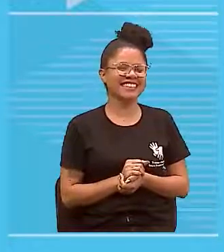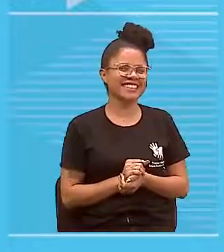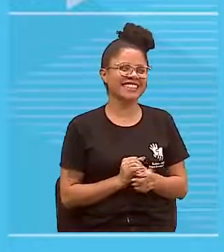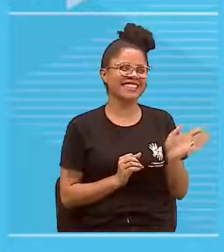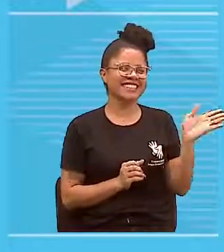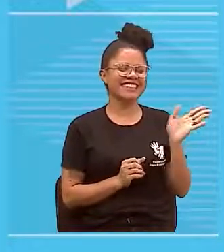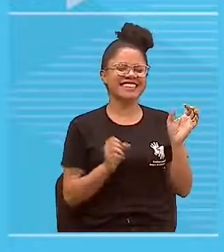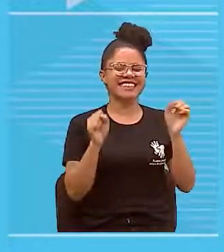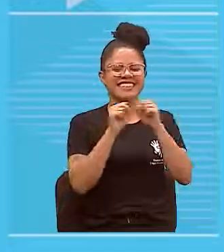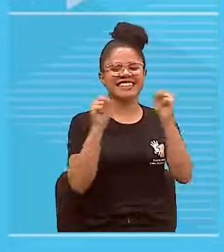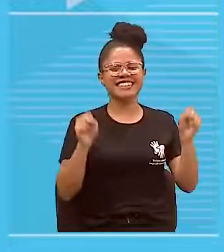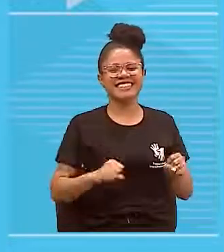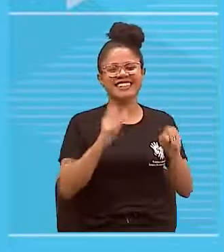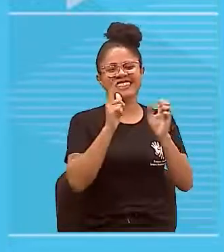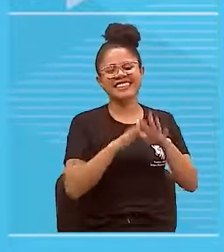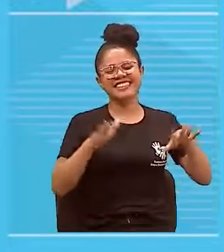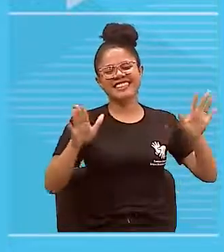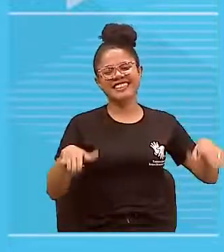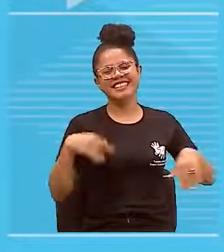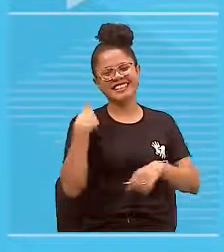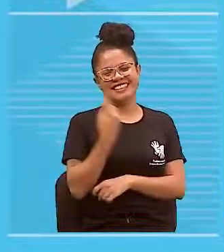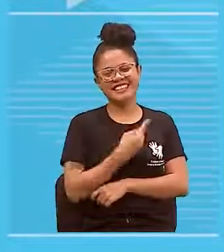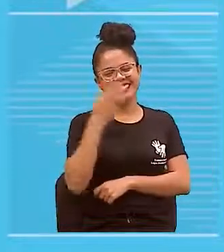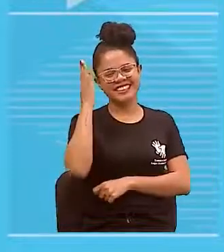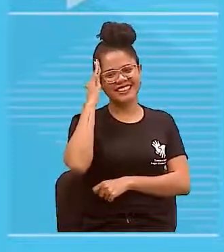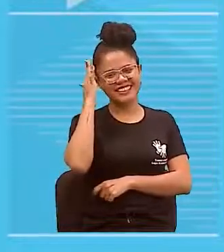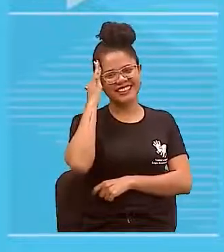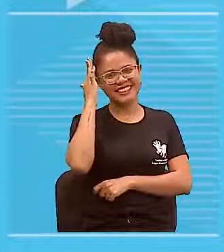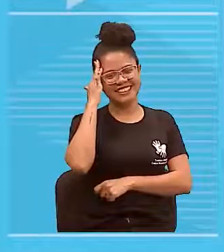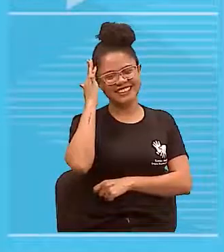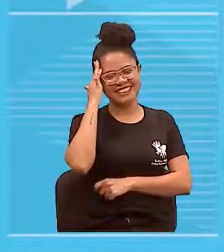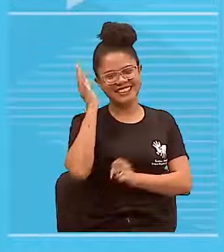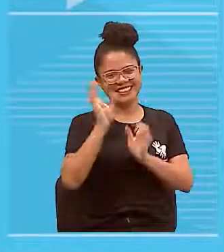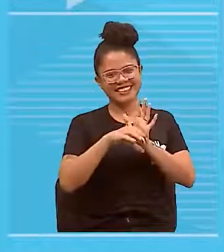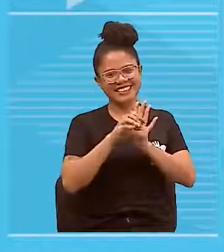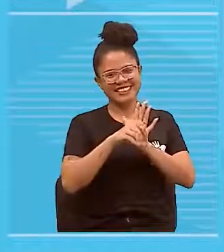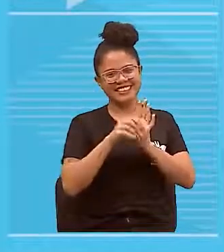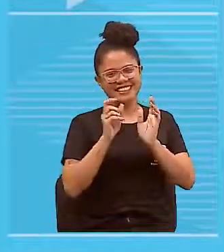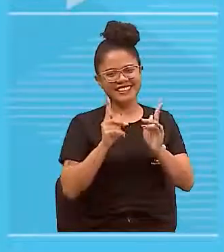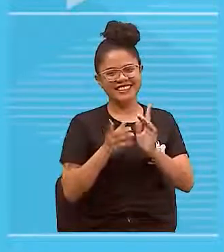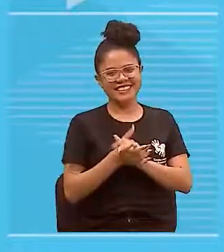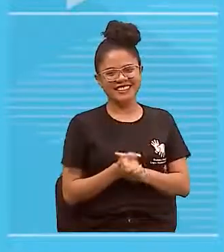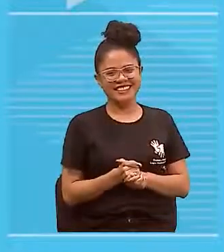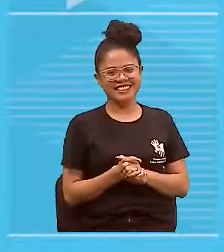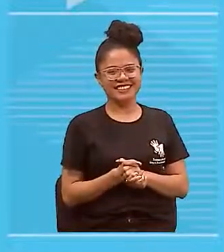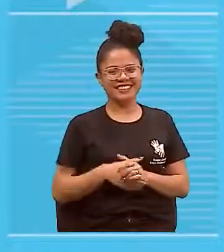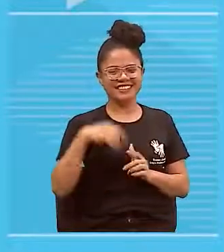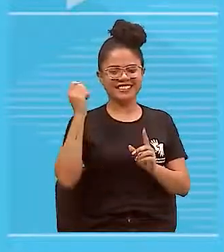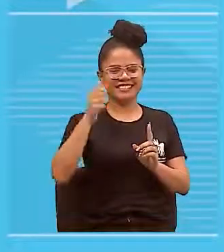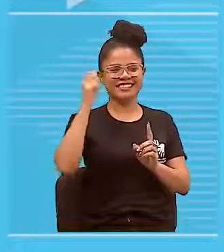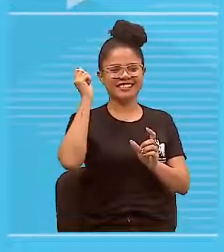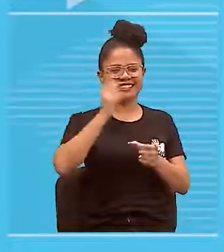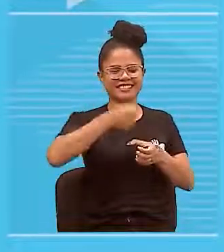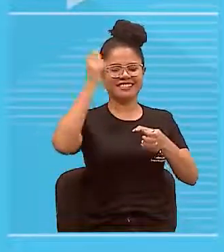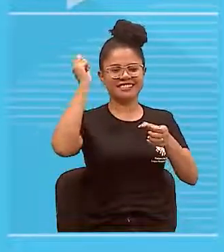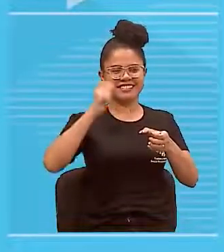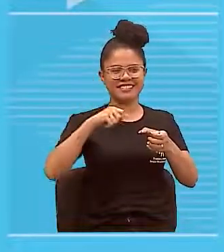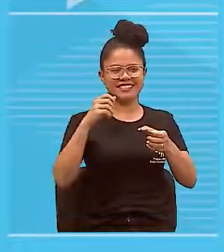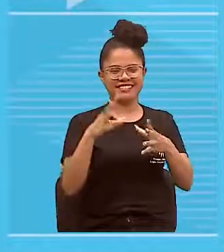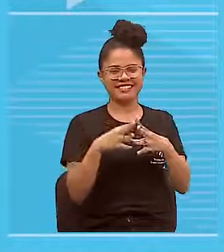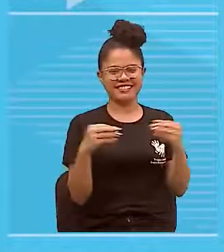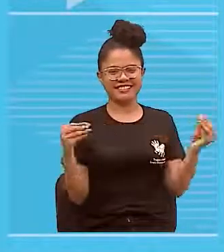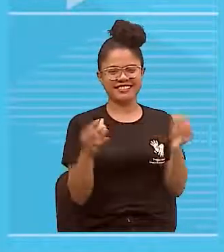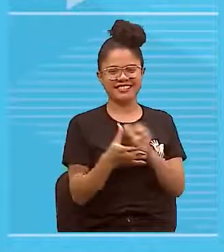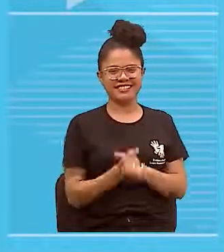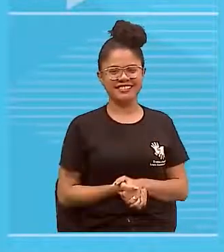aquático para a gente entender alguns conceitos. Tá aí essa belezinha. Sou mágica, meu filho. Eu sou é artista. Preste bem atenção,